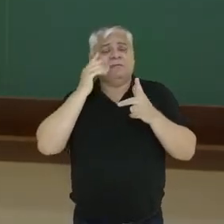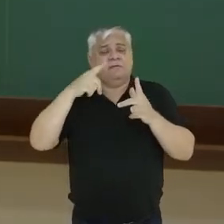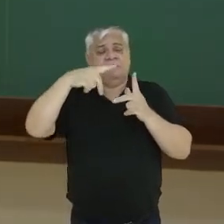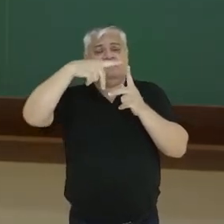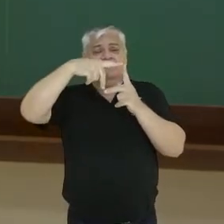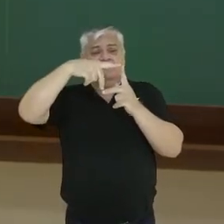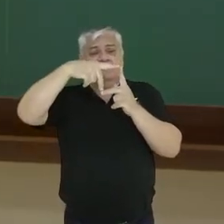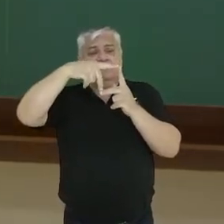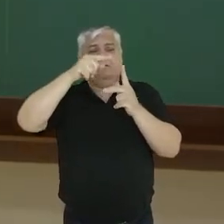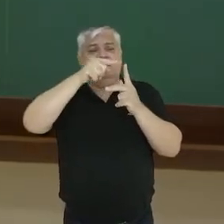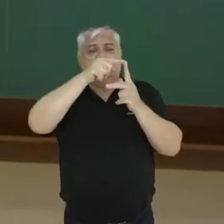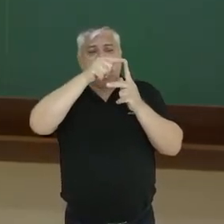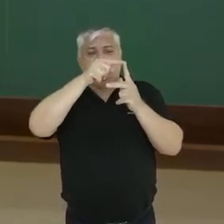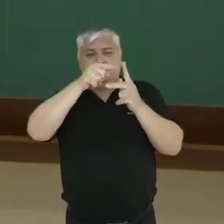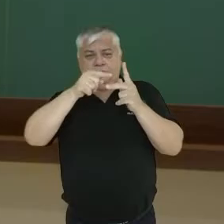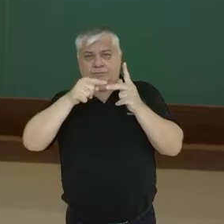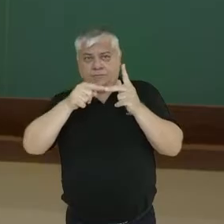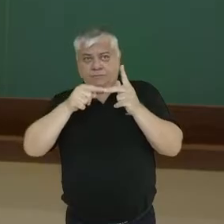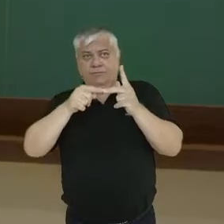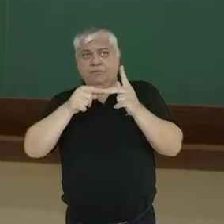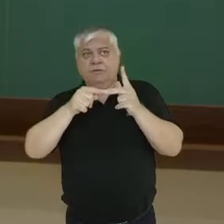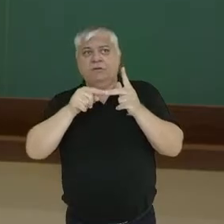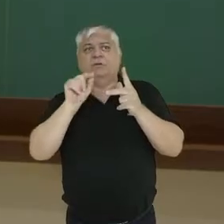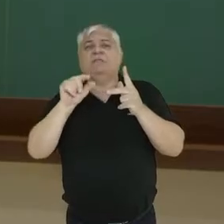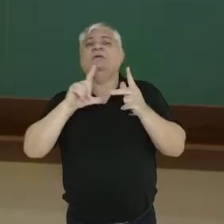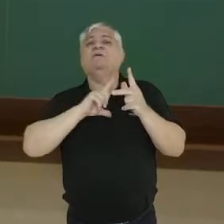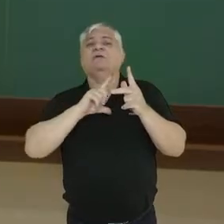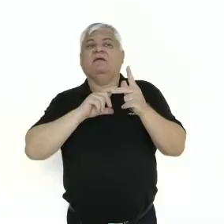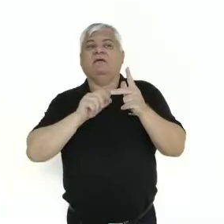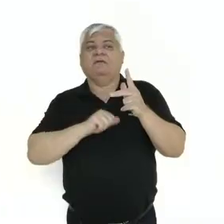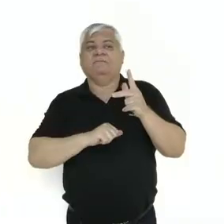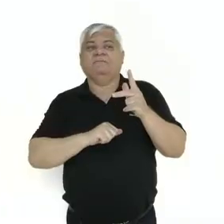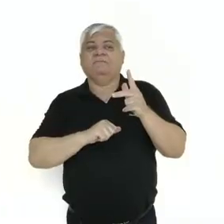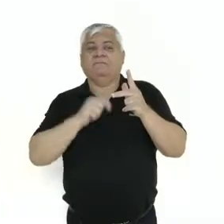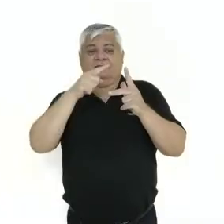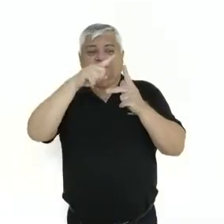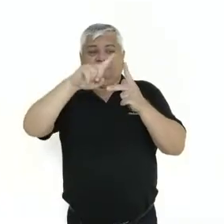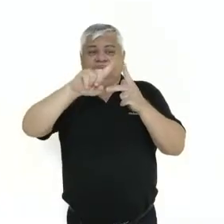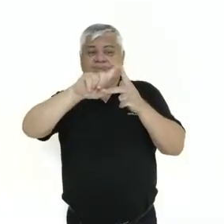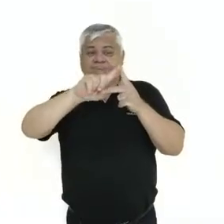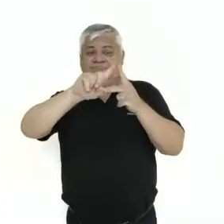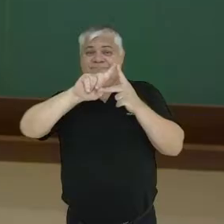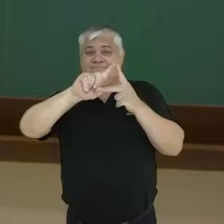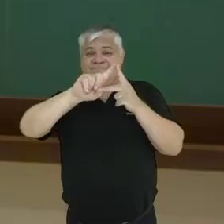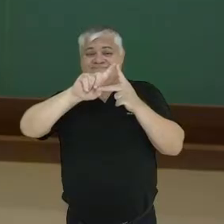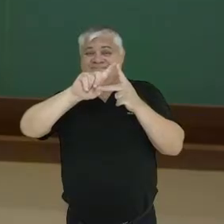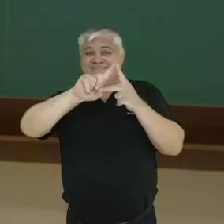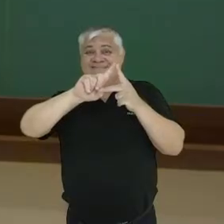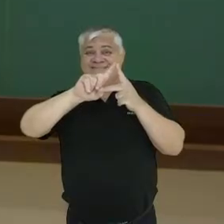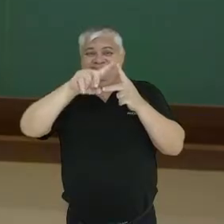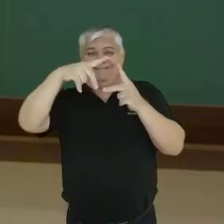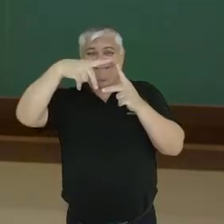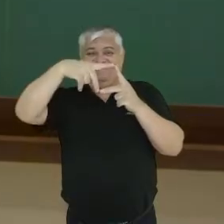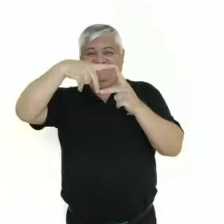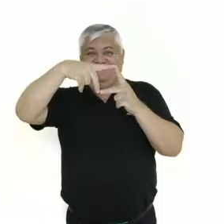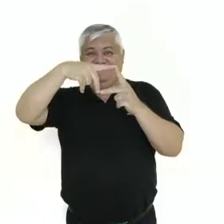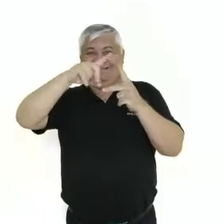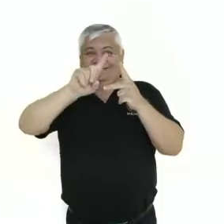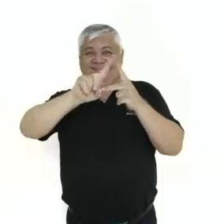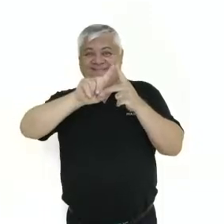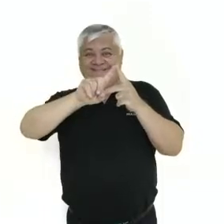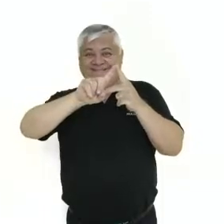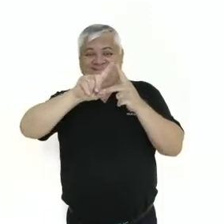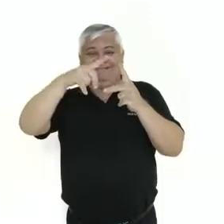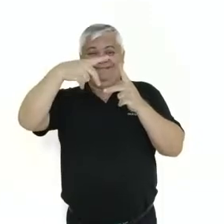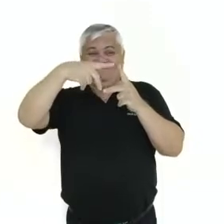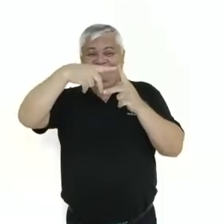ó, foi traçada a diagonal. Então, o que apareceu? Ó, ele até desenhou aqui, ó, tirou uma das metades para ficar mais claro. O que